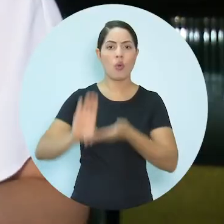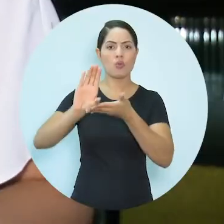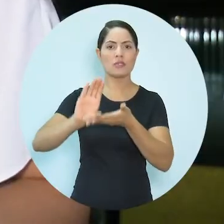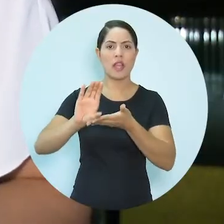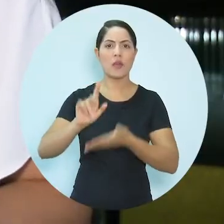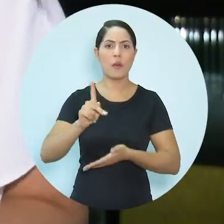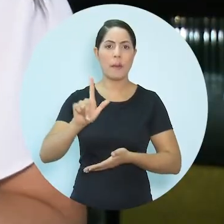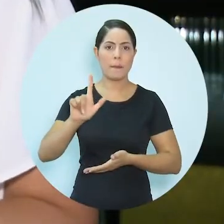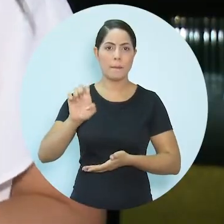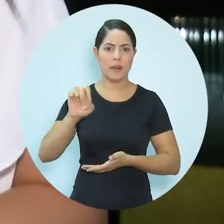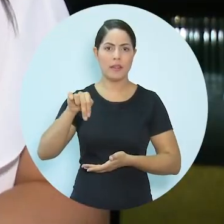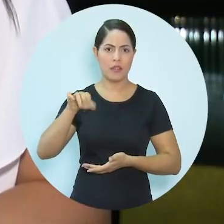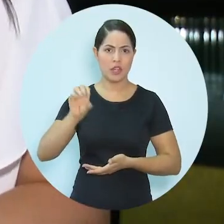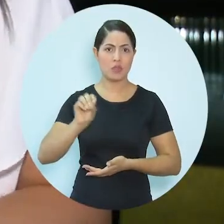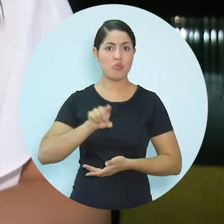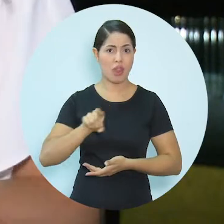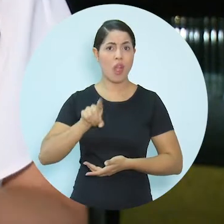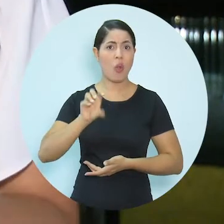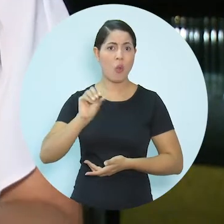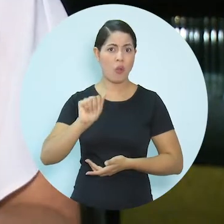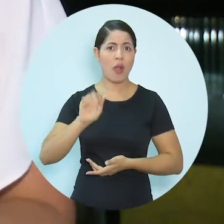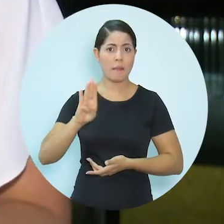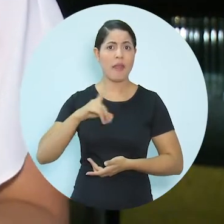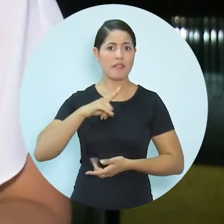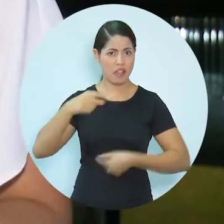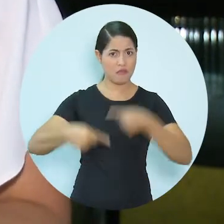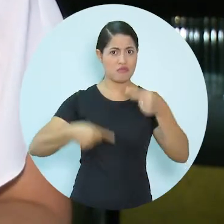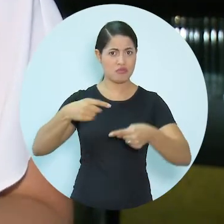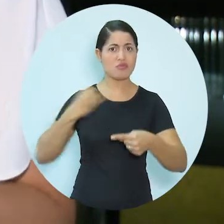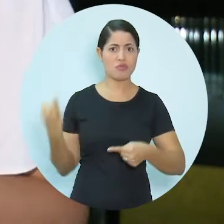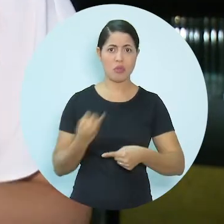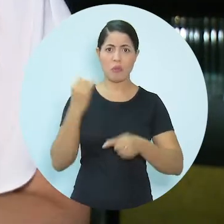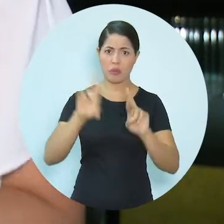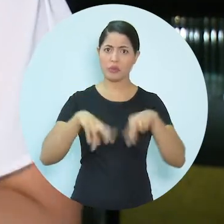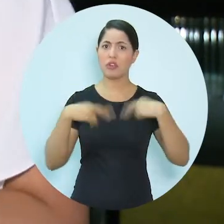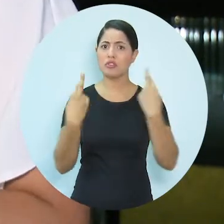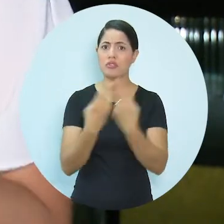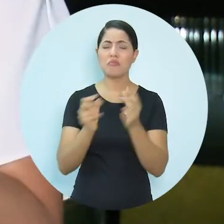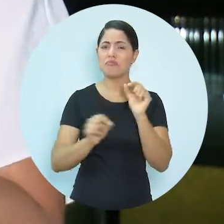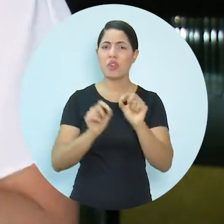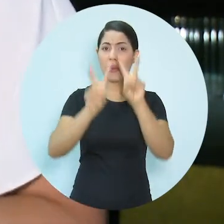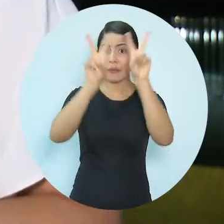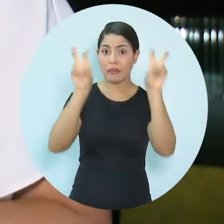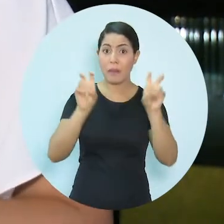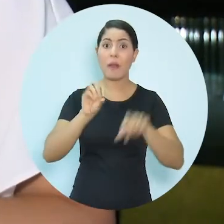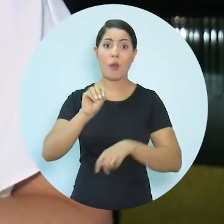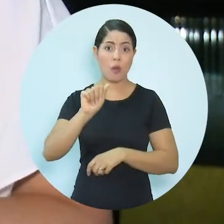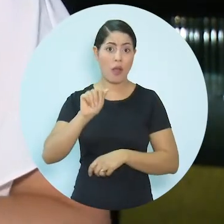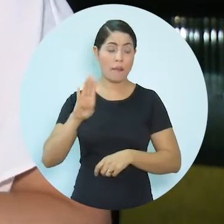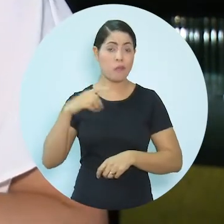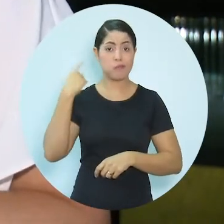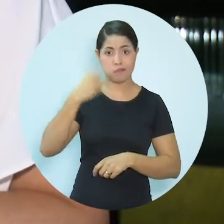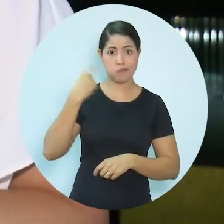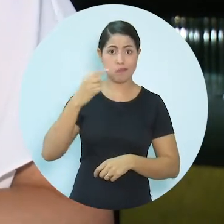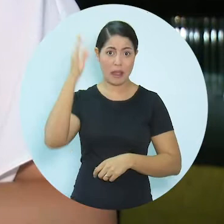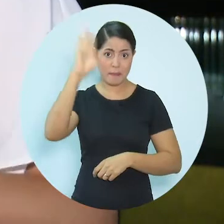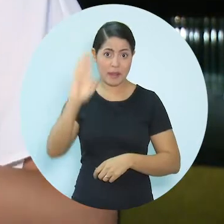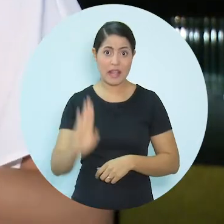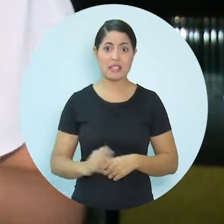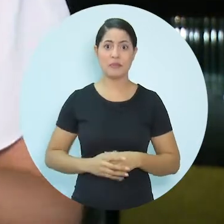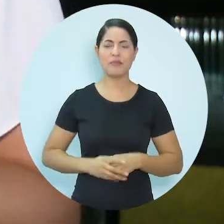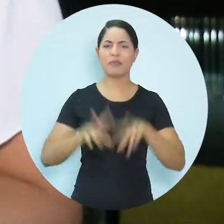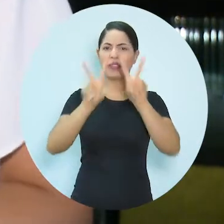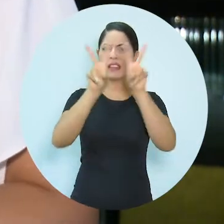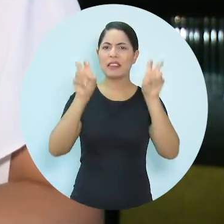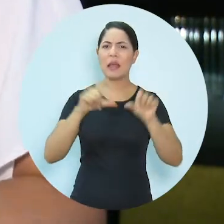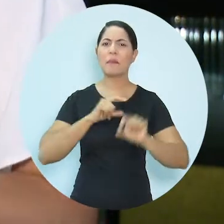O Conselho Pleno da OAB se reuniu mais uma vez para discutir importantes pautas para a advocacia brasileira. Dentre